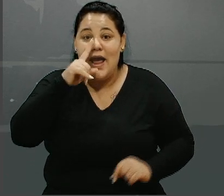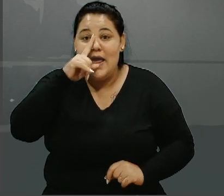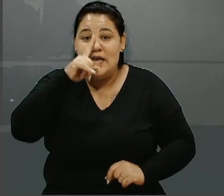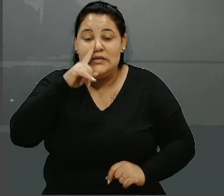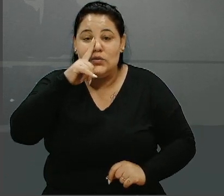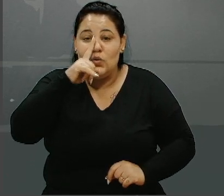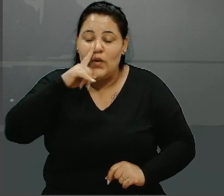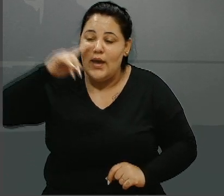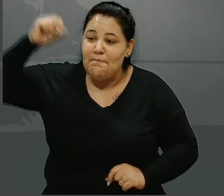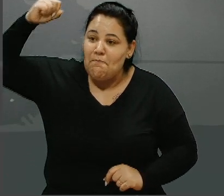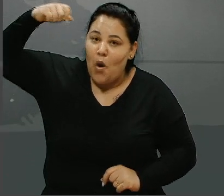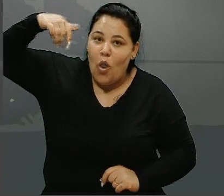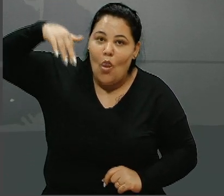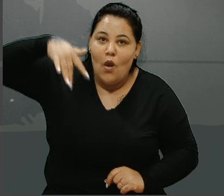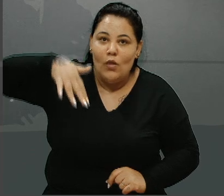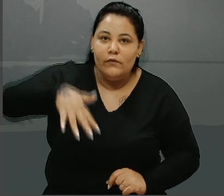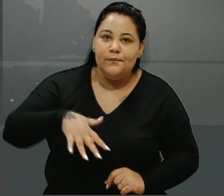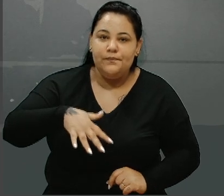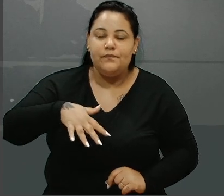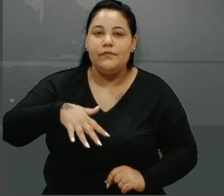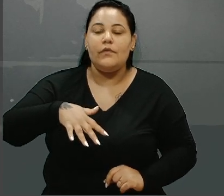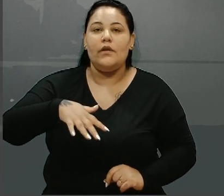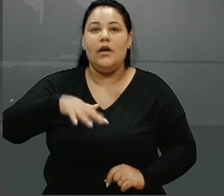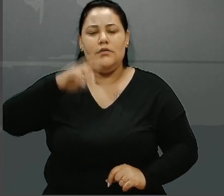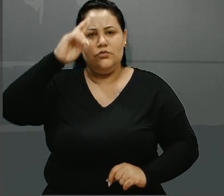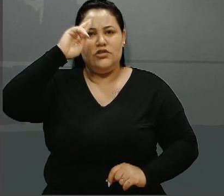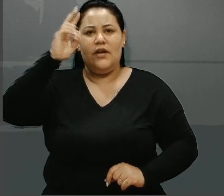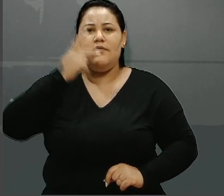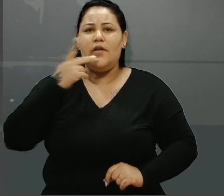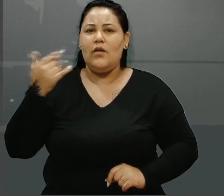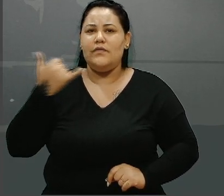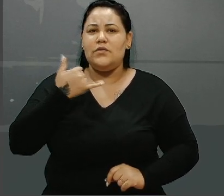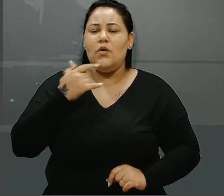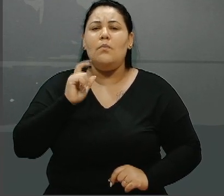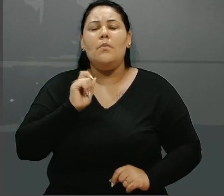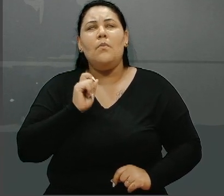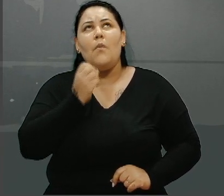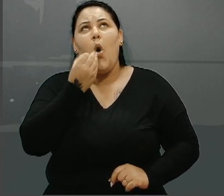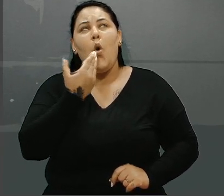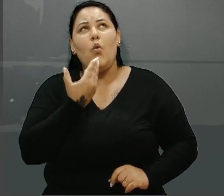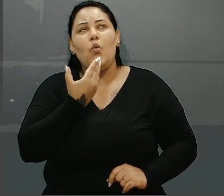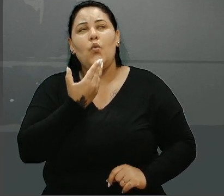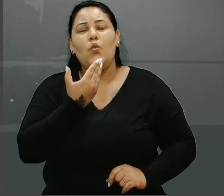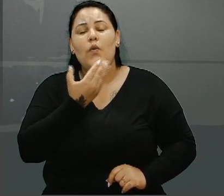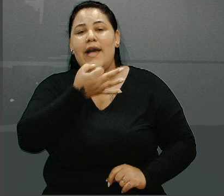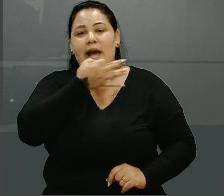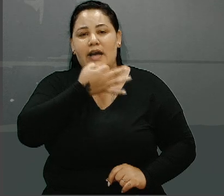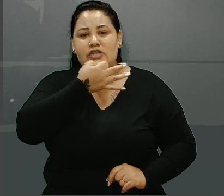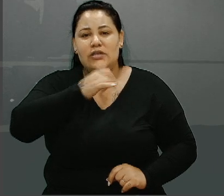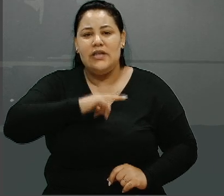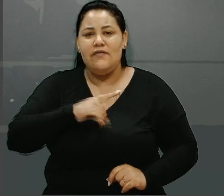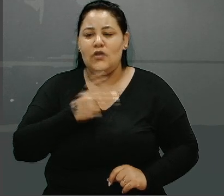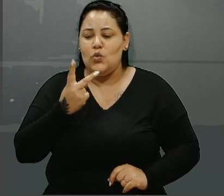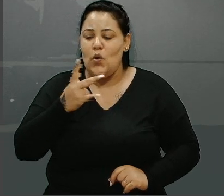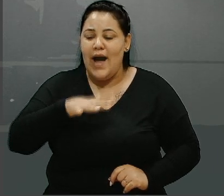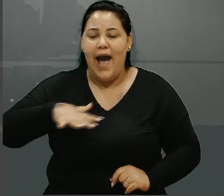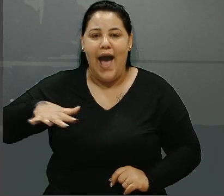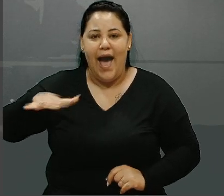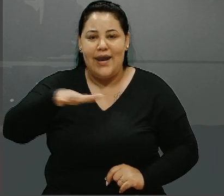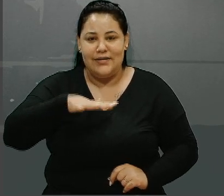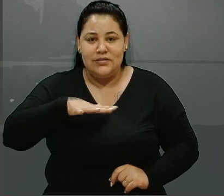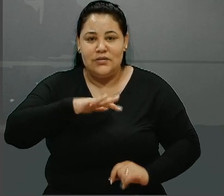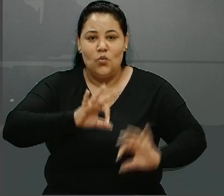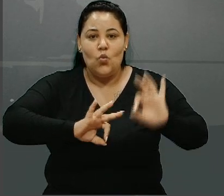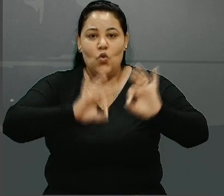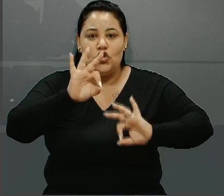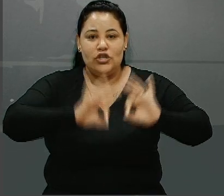deslizamentos. E aí o diretor Guilherme nos disse o seguinte, bom, em Caxias teve 2 áreas num dos projetos